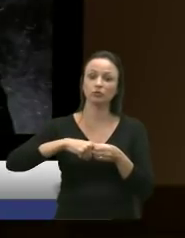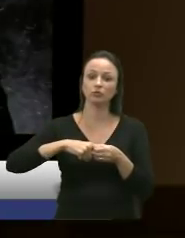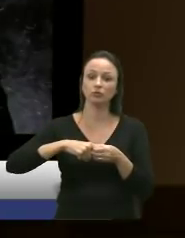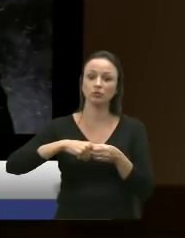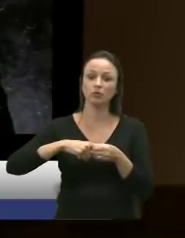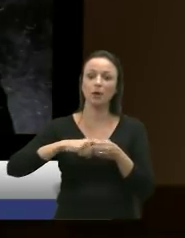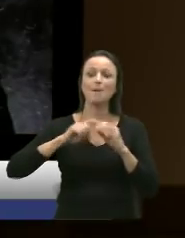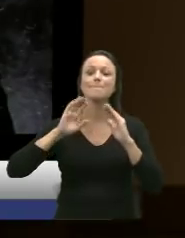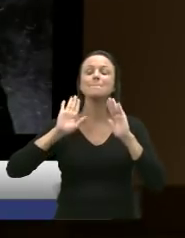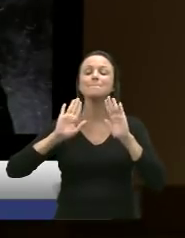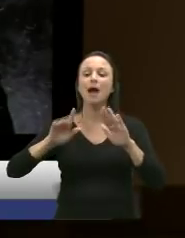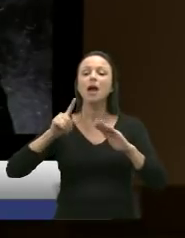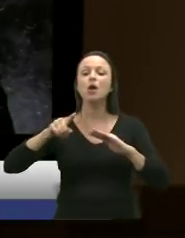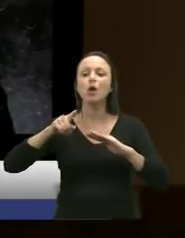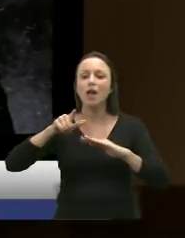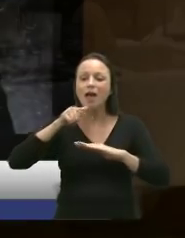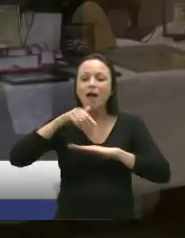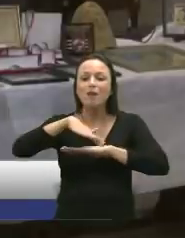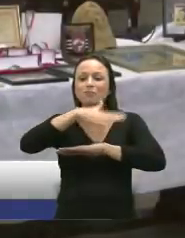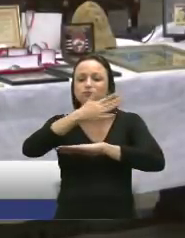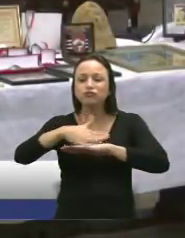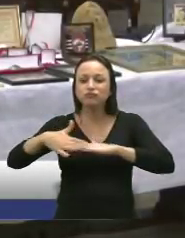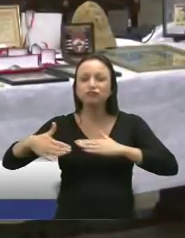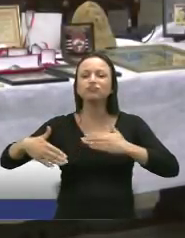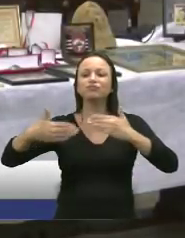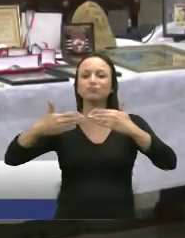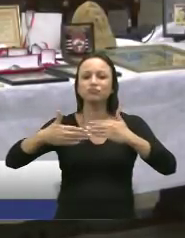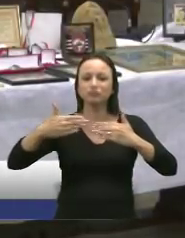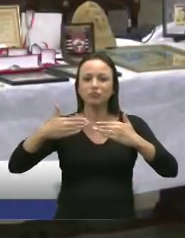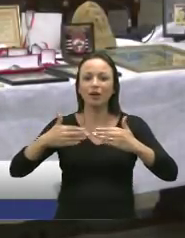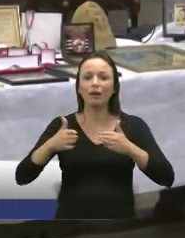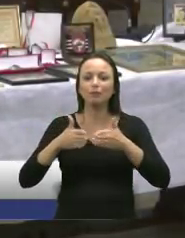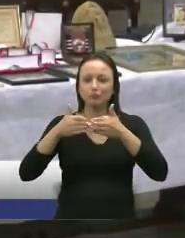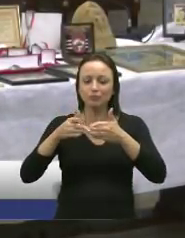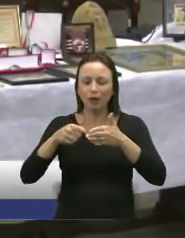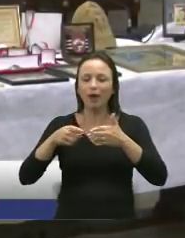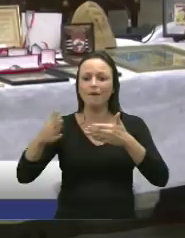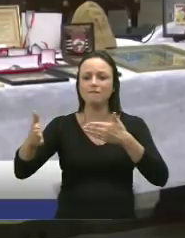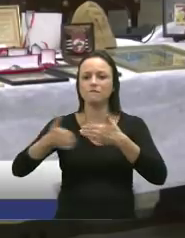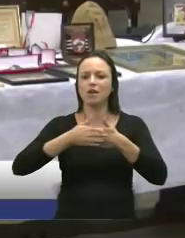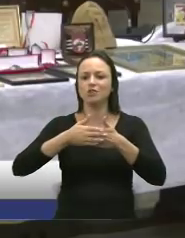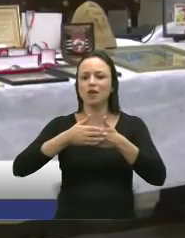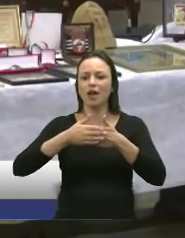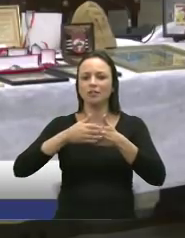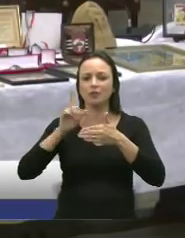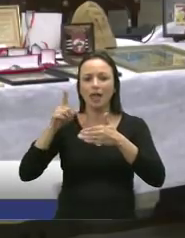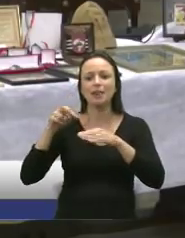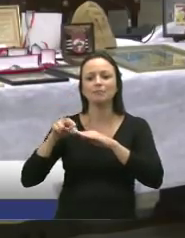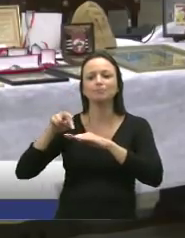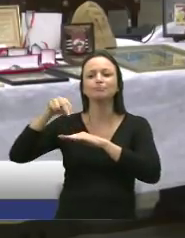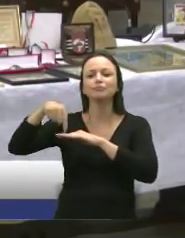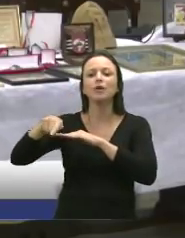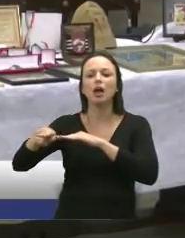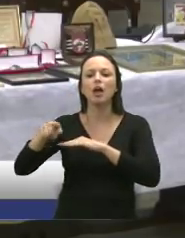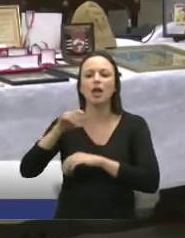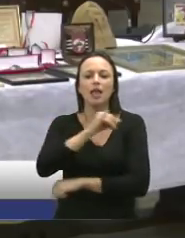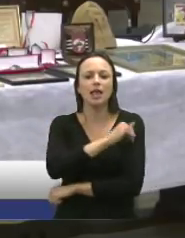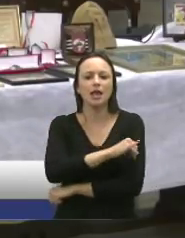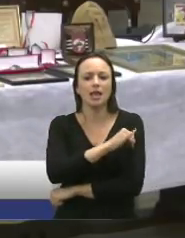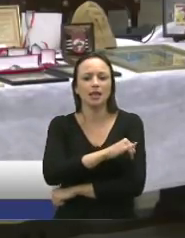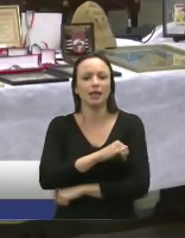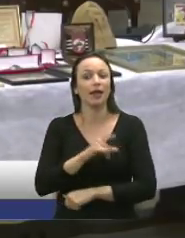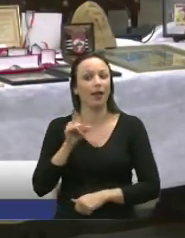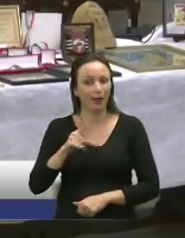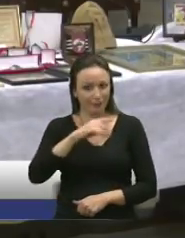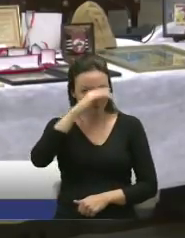litoral era bloqueado. Então ele tinha que desembarcar no Rio de Janeiro. E deu um jeito, porque ele era triste, ele era uma figura.